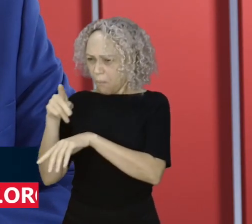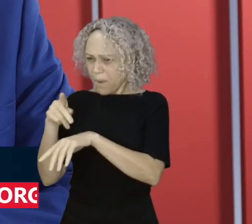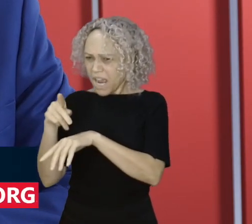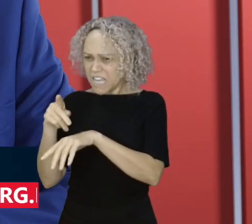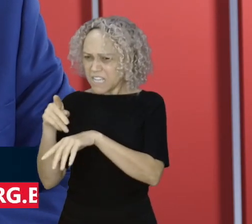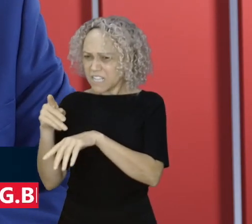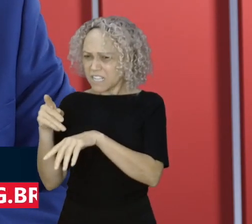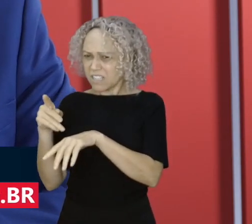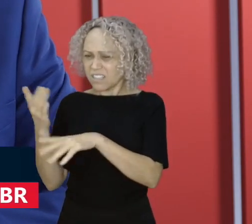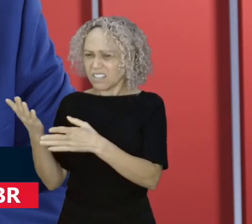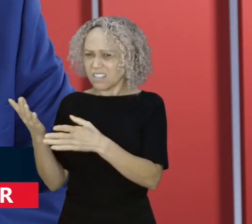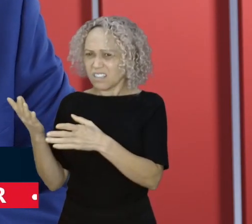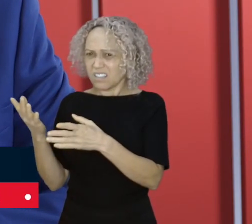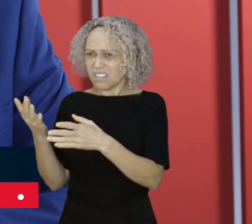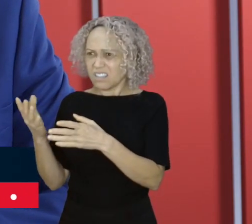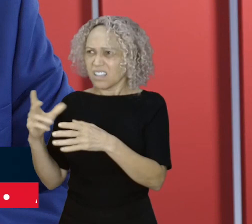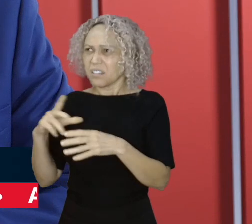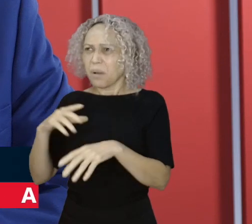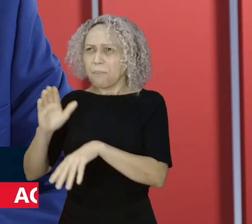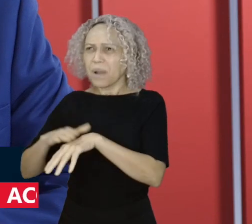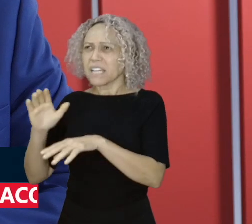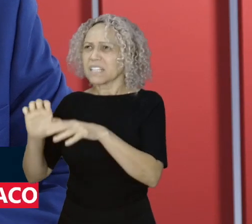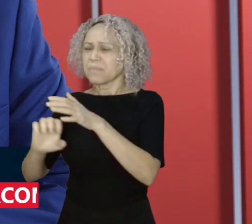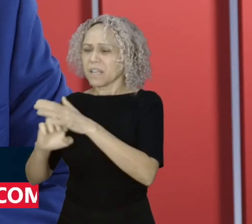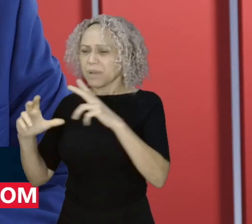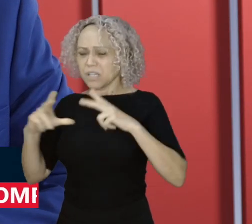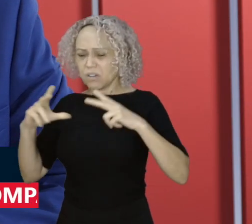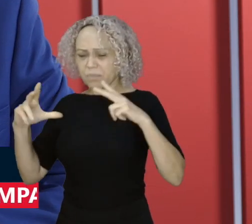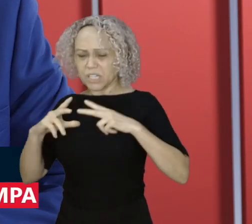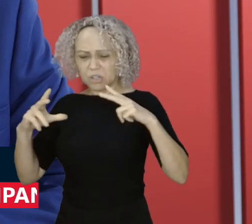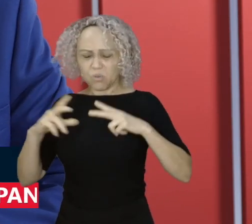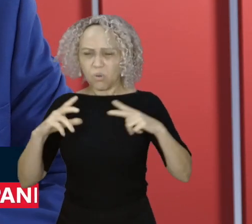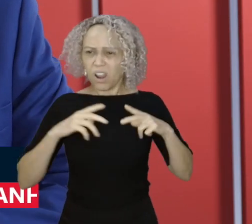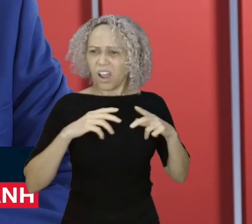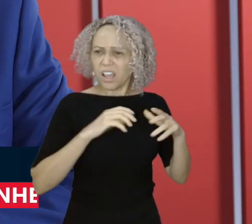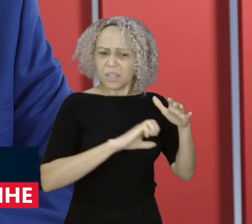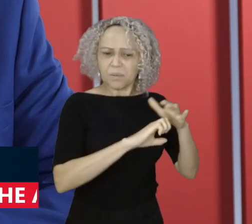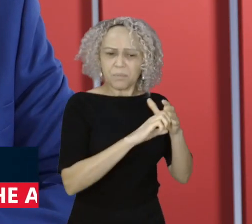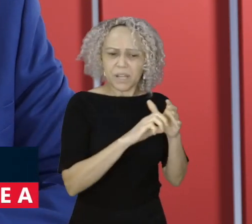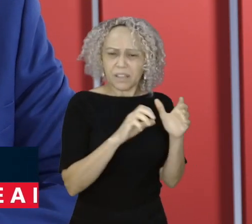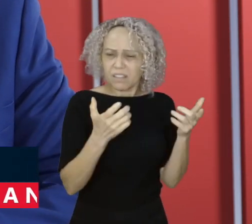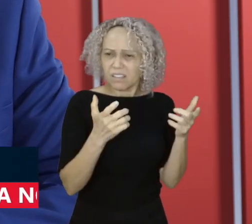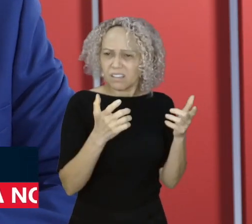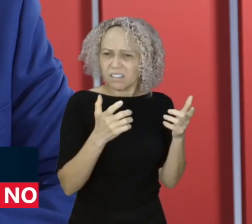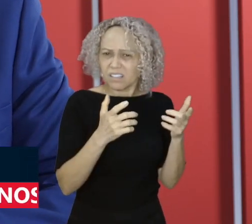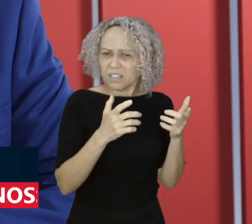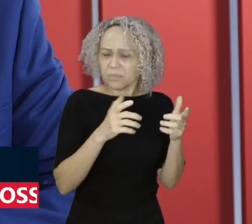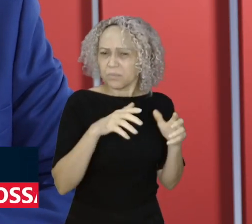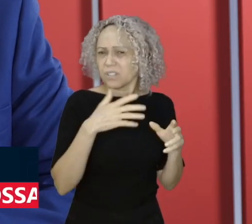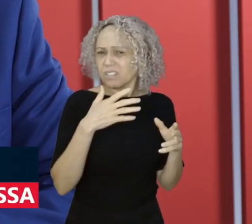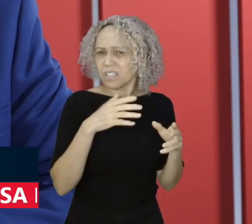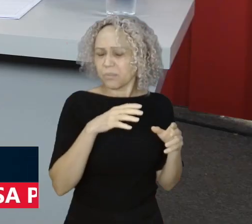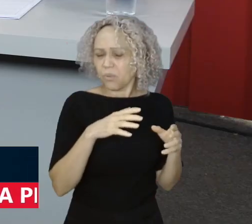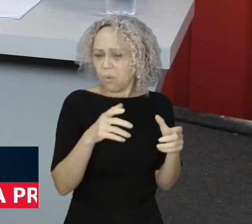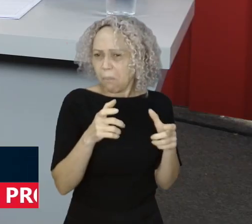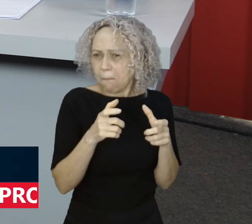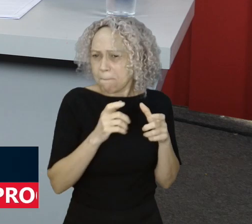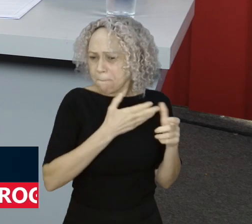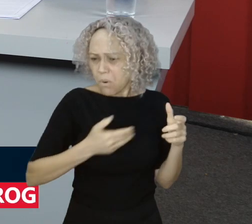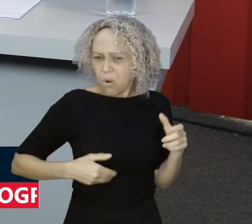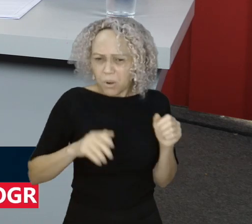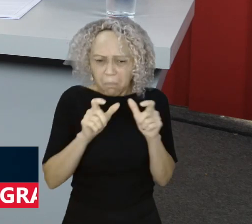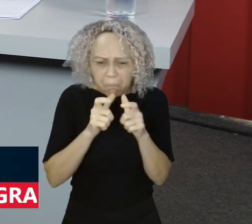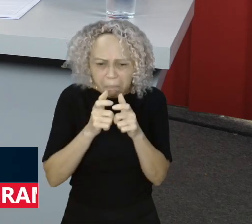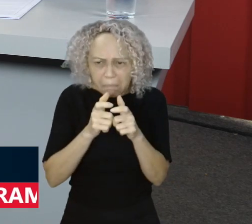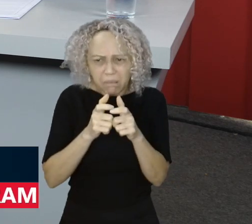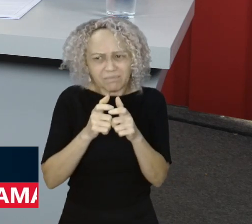ser indutor, o povo espera isso, tem direito a isso e o Estado precisa de corresponder às demandas do povo brasileiro. E dentro